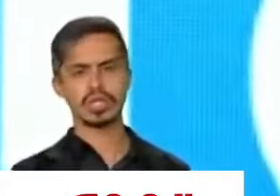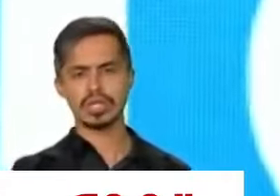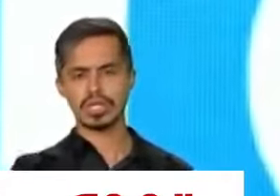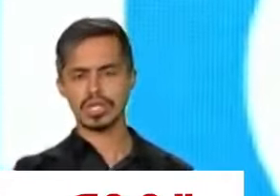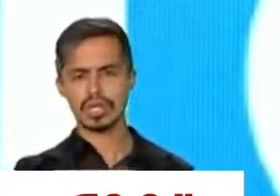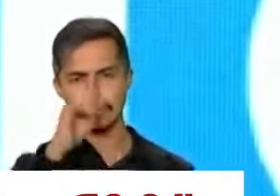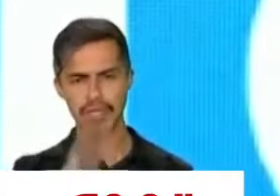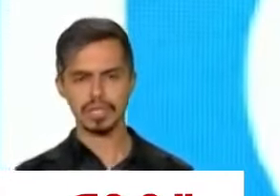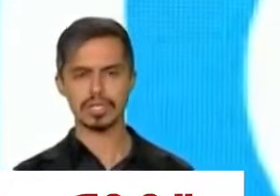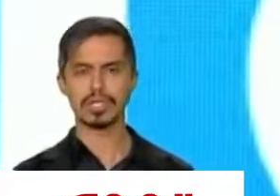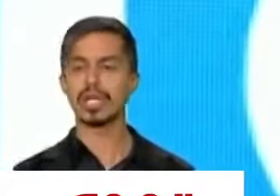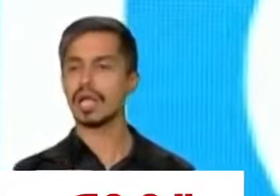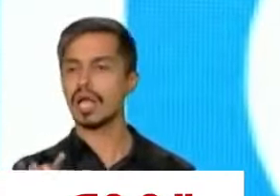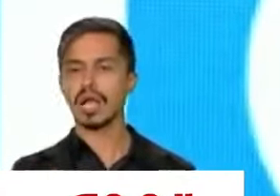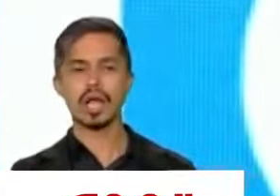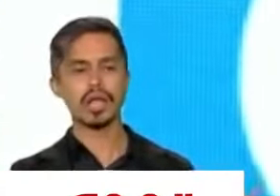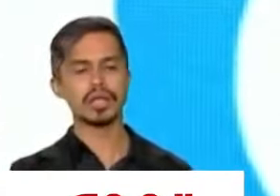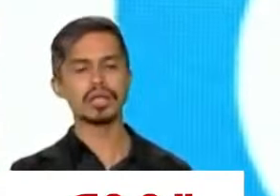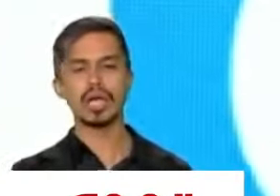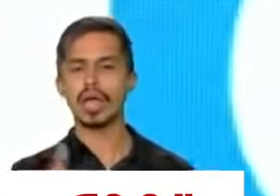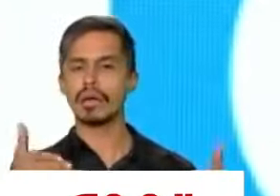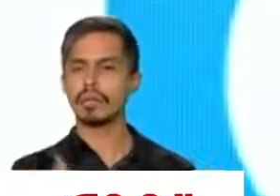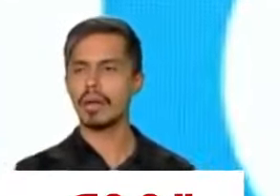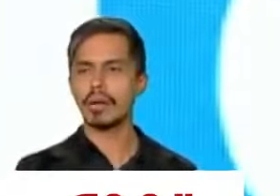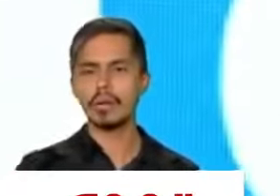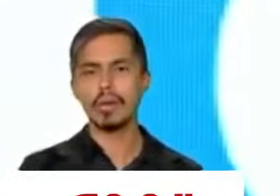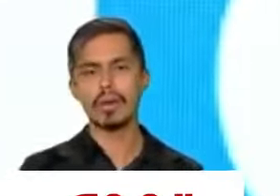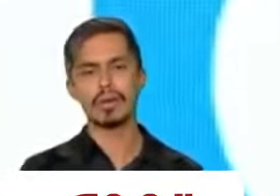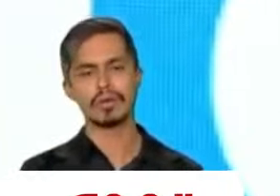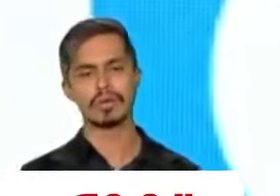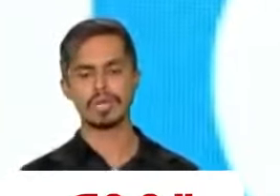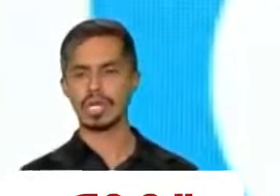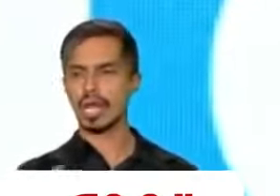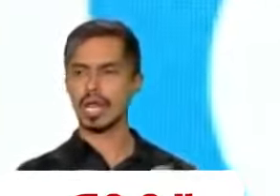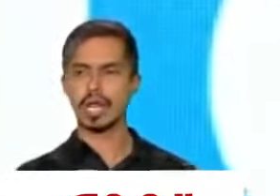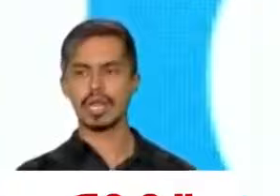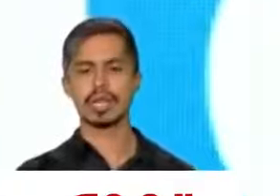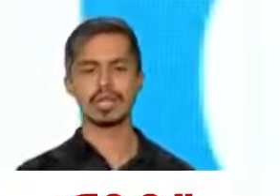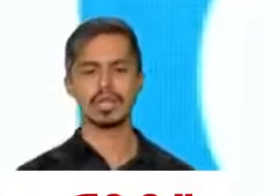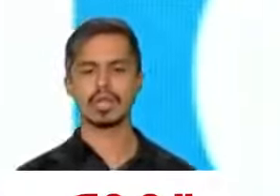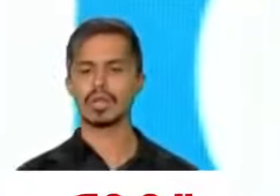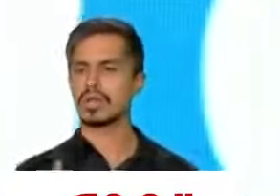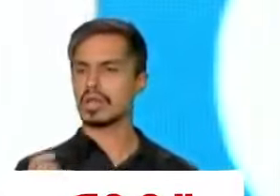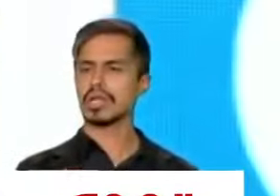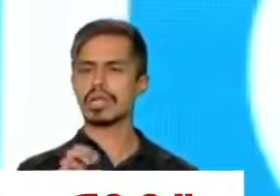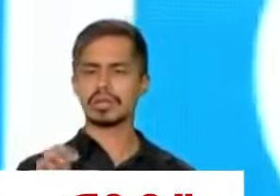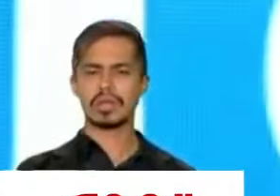brasileira. Cada um tem a sua participação, cada um. Nenhum empresário fica rico